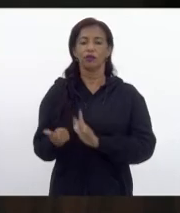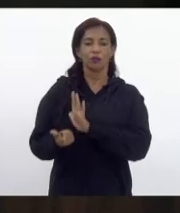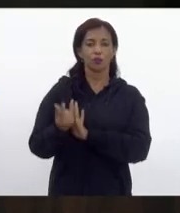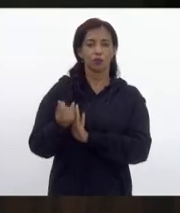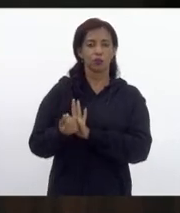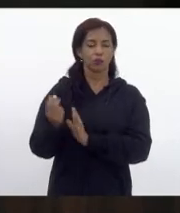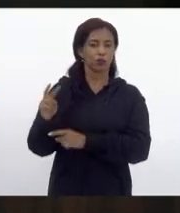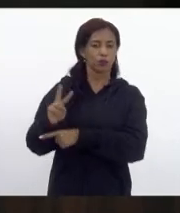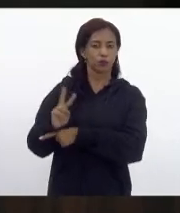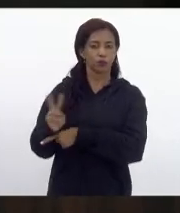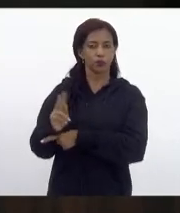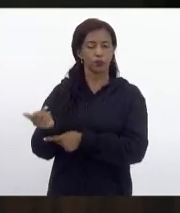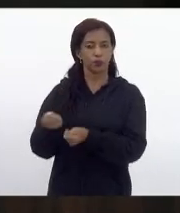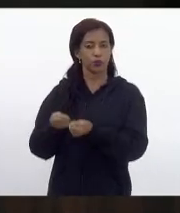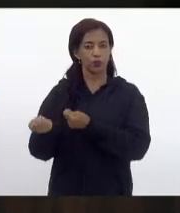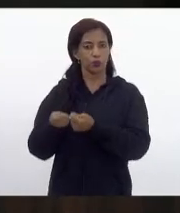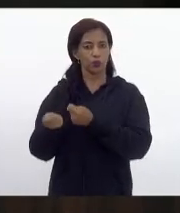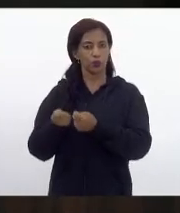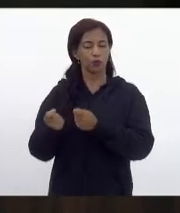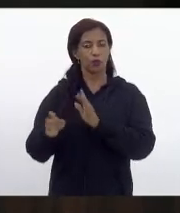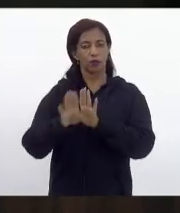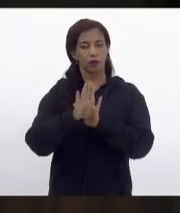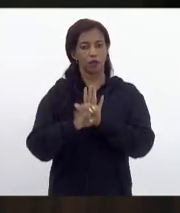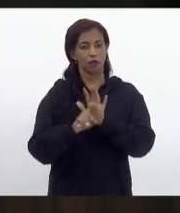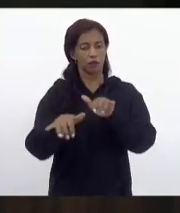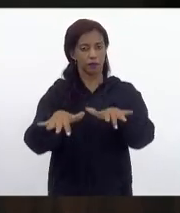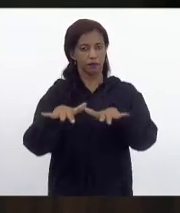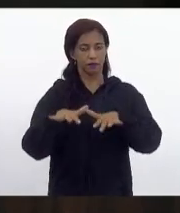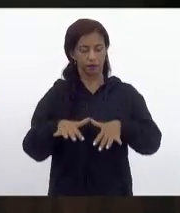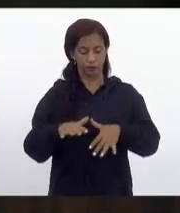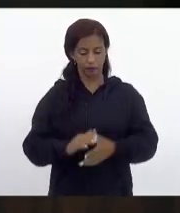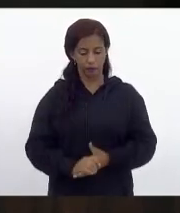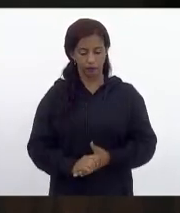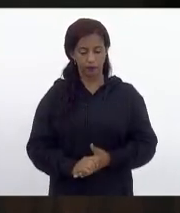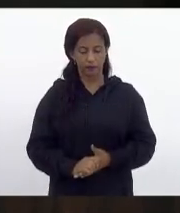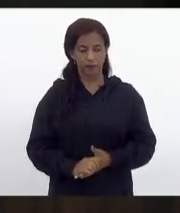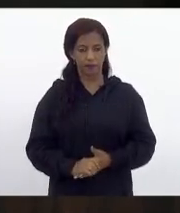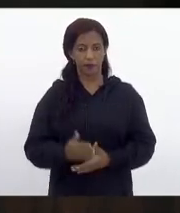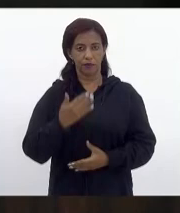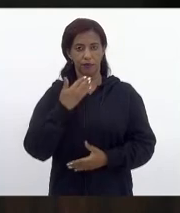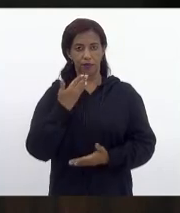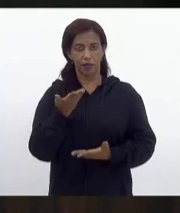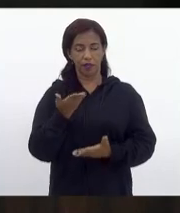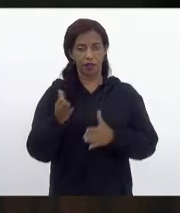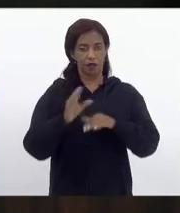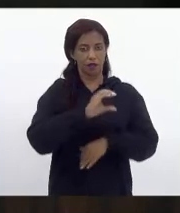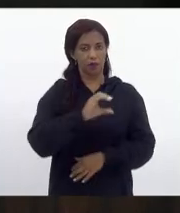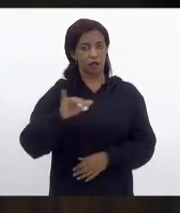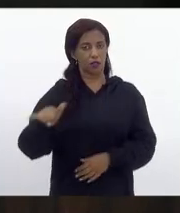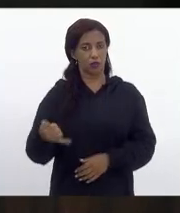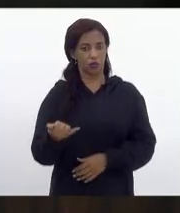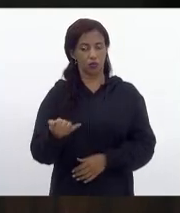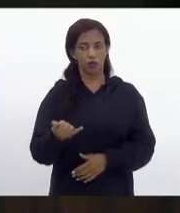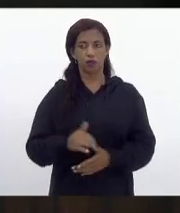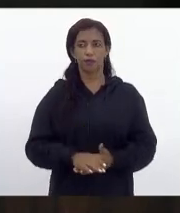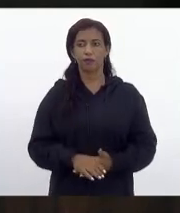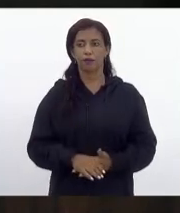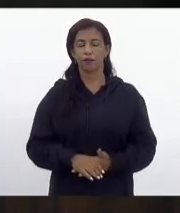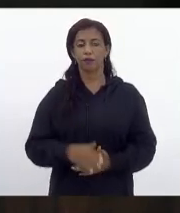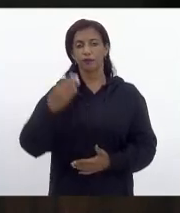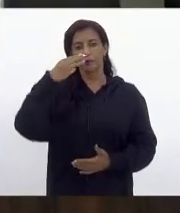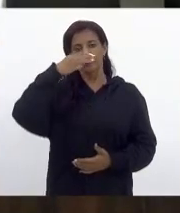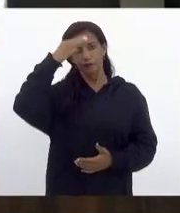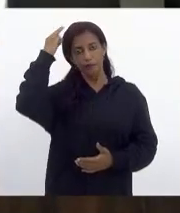fiscalização financeira, controle, as emendas de plenário. Para emitir parecer pela CCJ, deputado Márcio